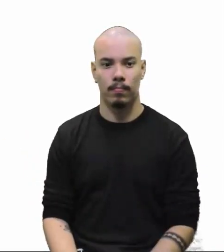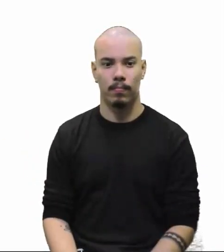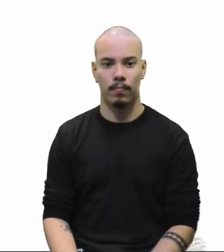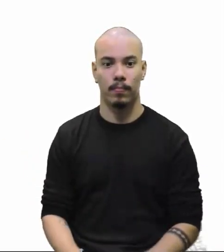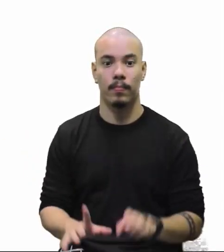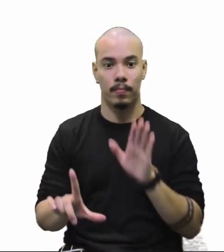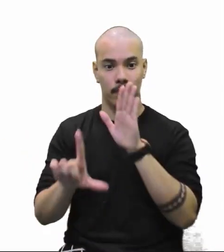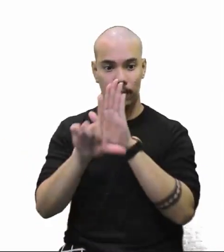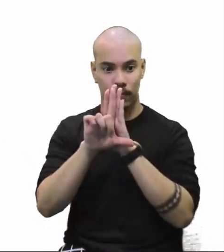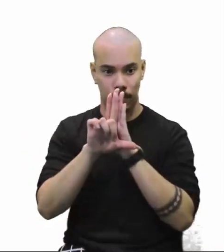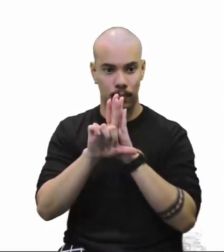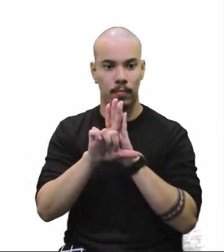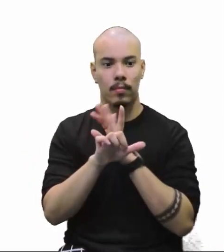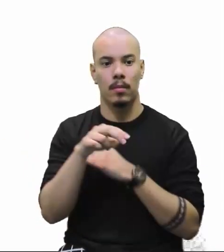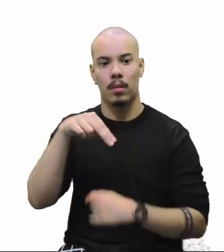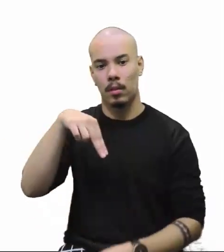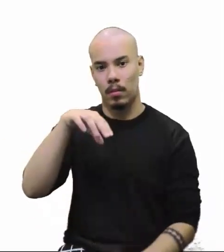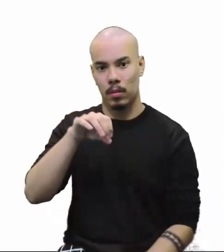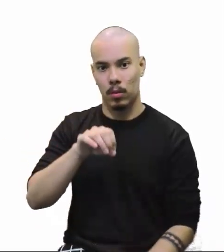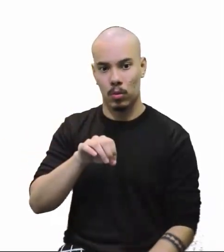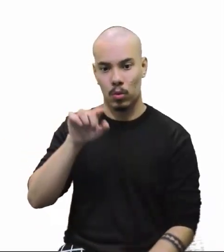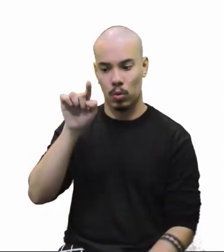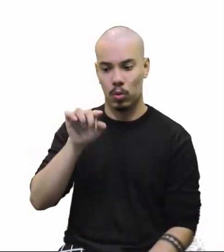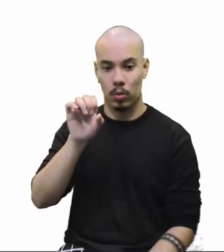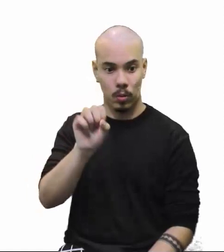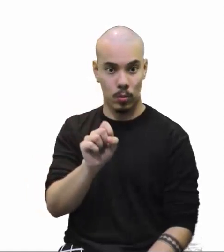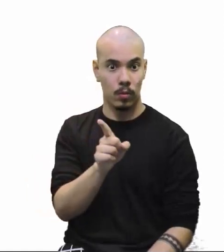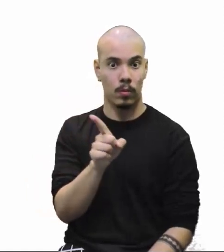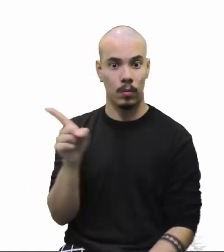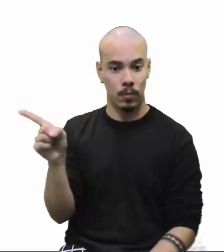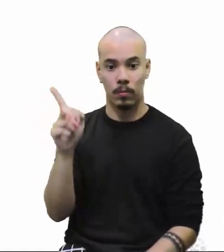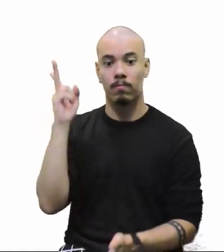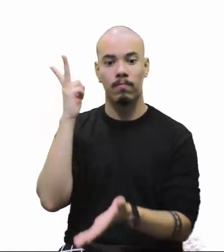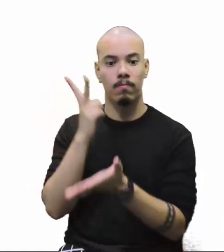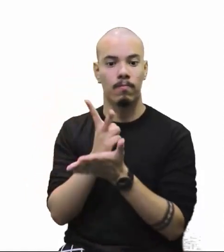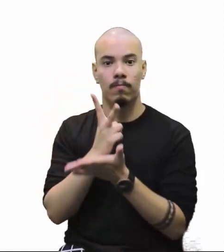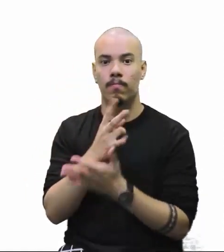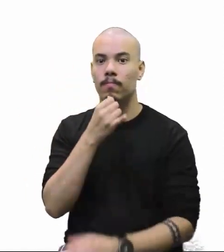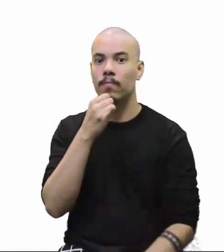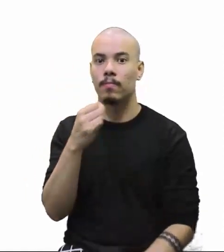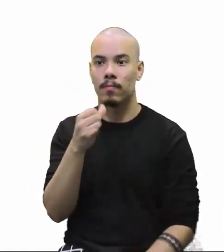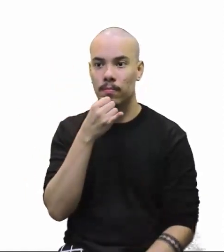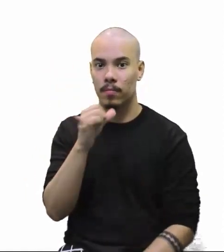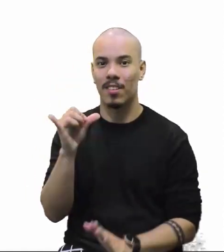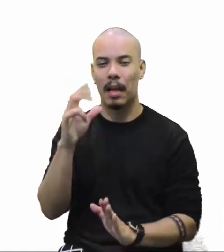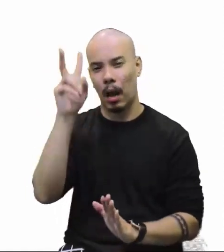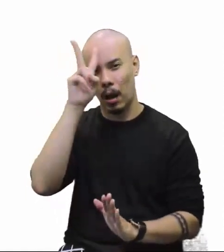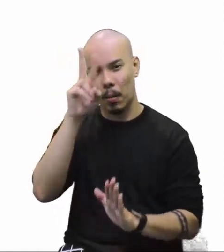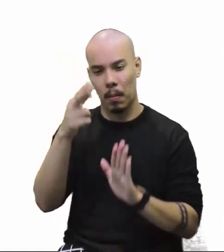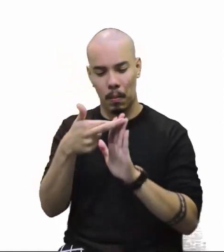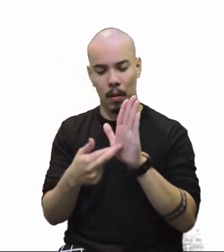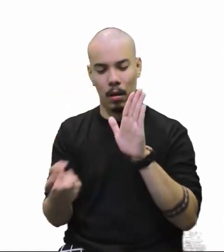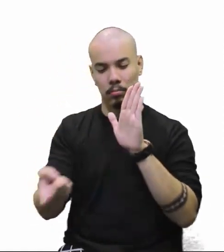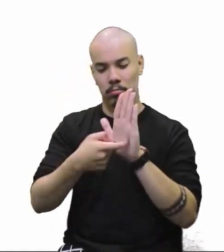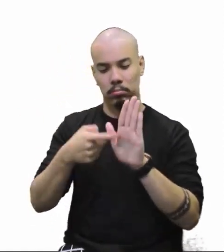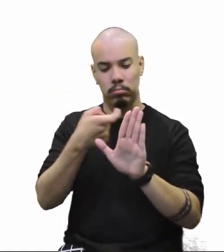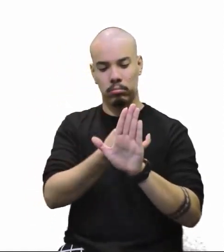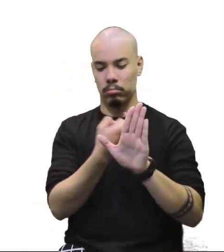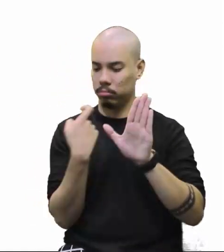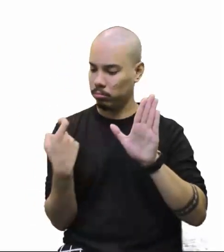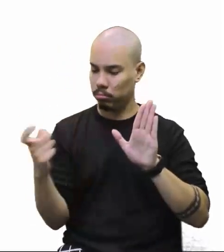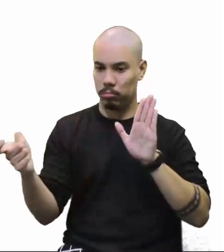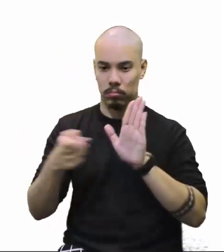A lei dos nós, ó, o tanto de corrente que entra no nó tem que ser o mesmo tanto de corrente que sai. Então, é muito importante que a